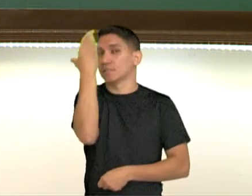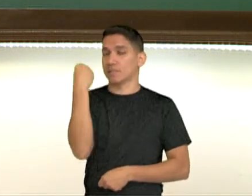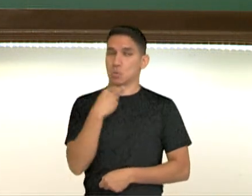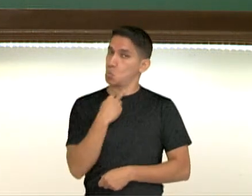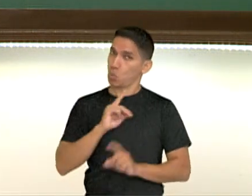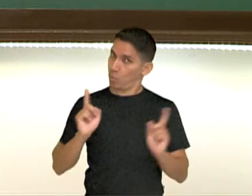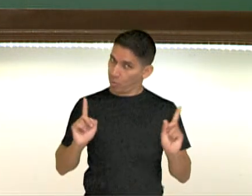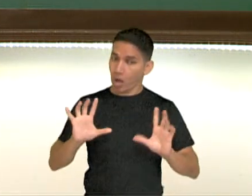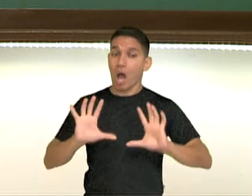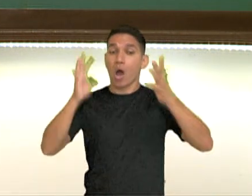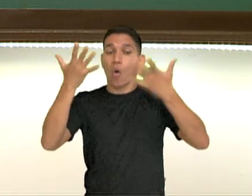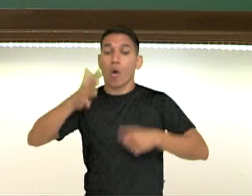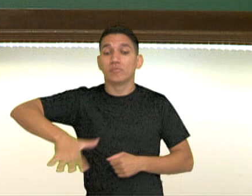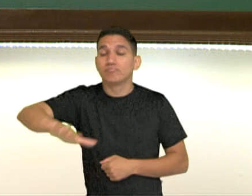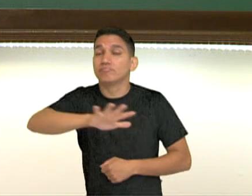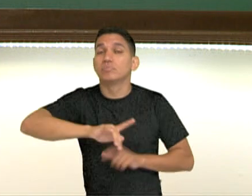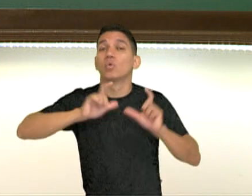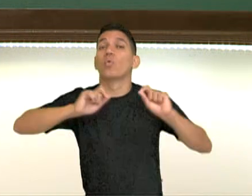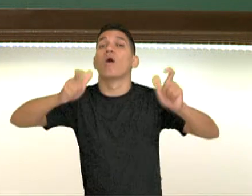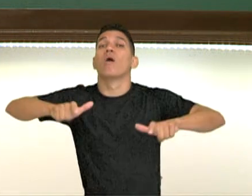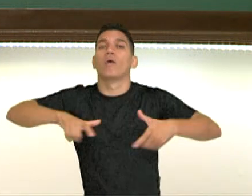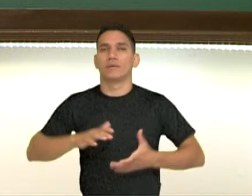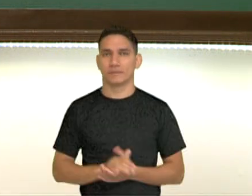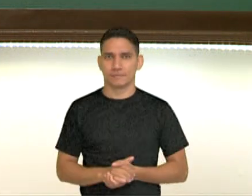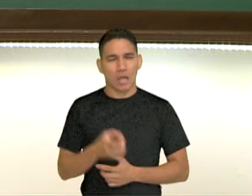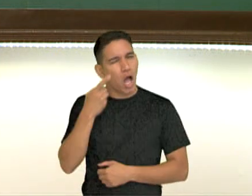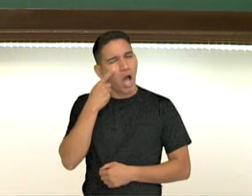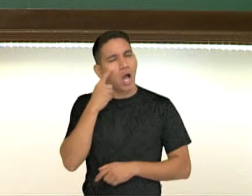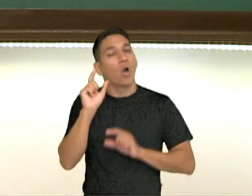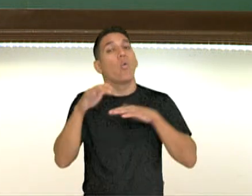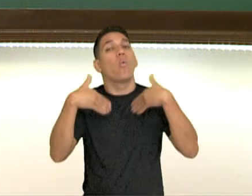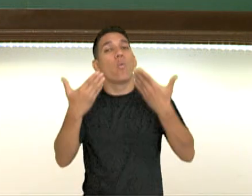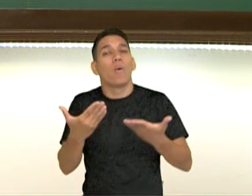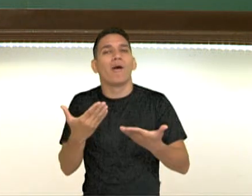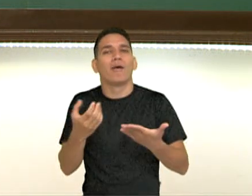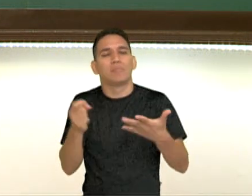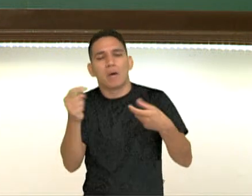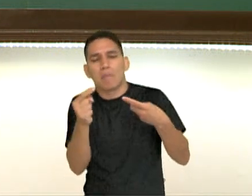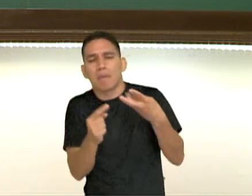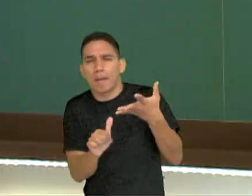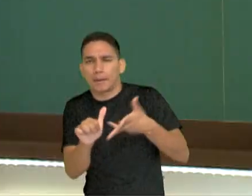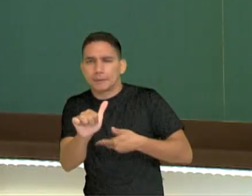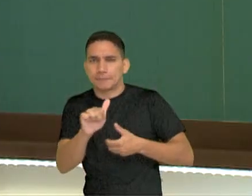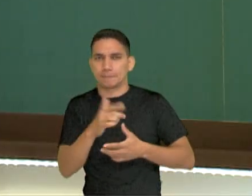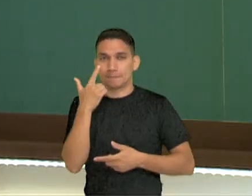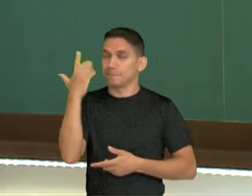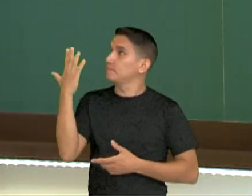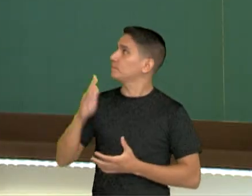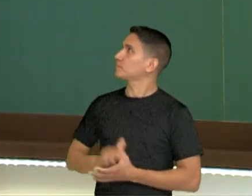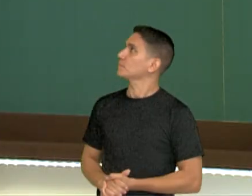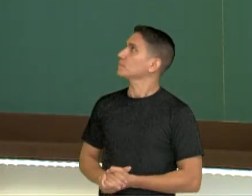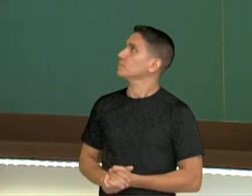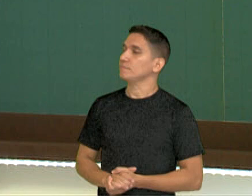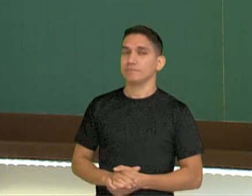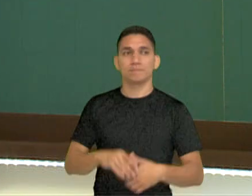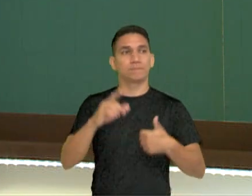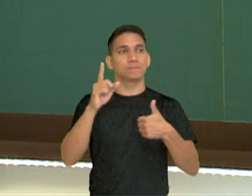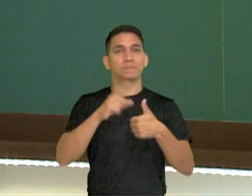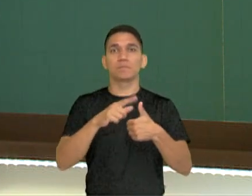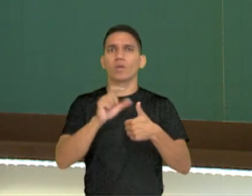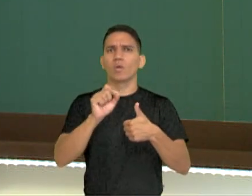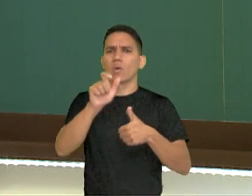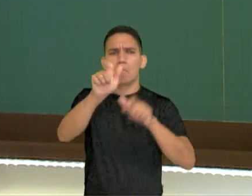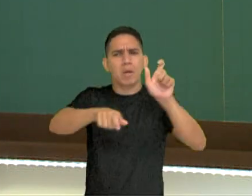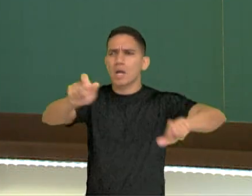passam, ocorrem, né? Enfim, vamos ver então quais são esses elementos? Acompanhe aqui comigo. Personagens.